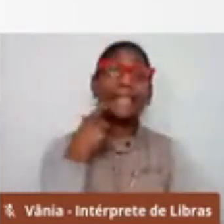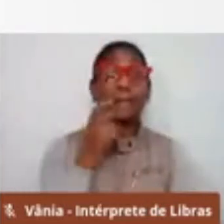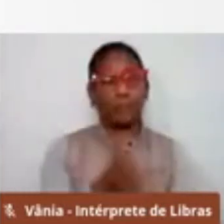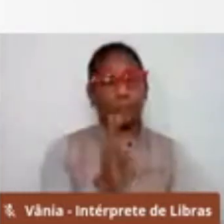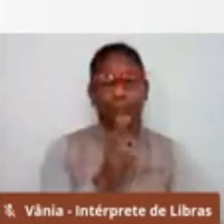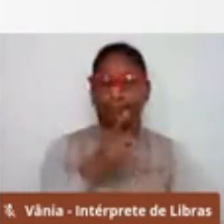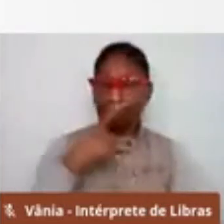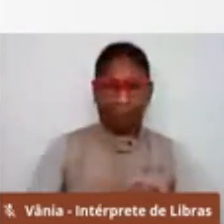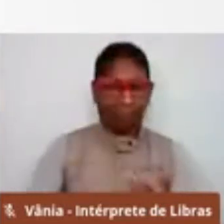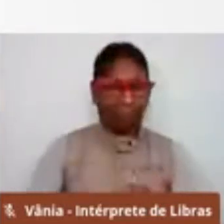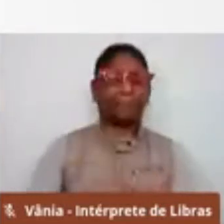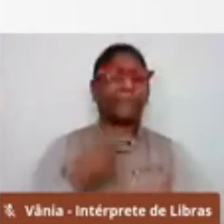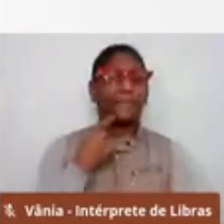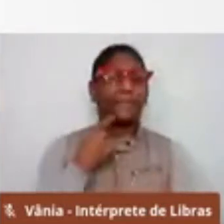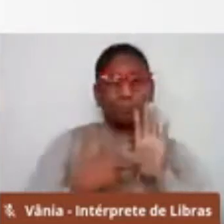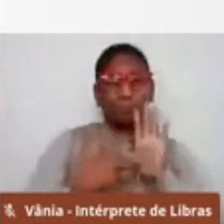fizemos, apresentando